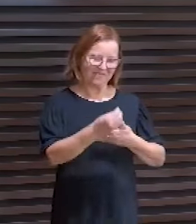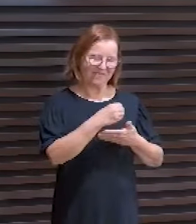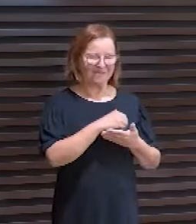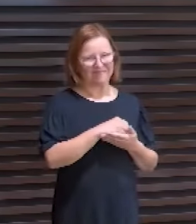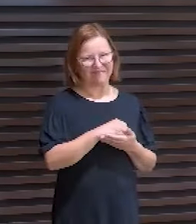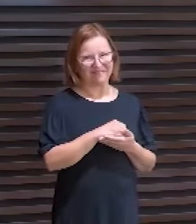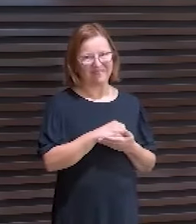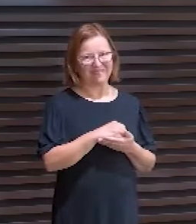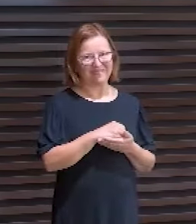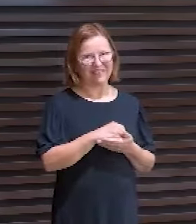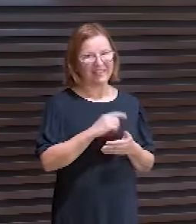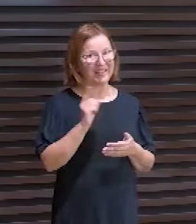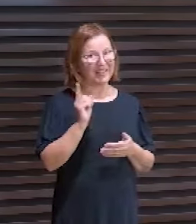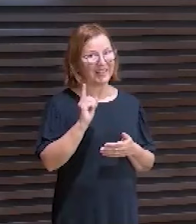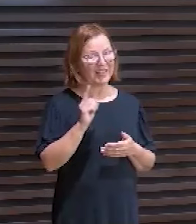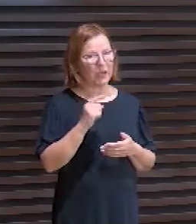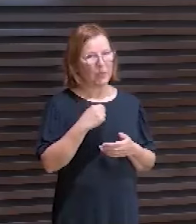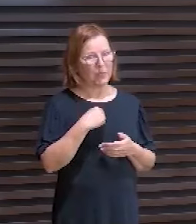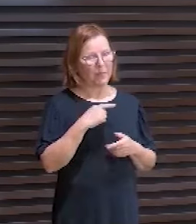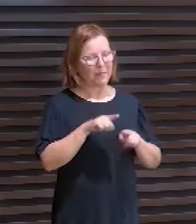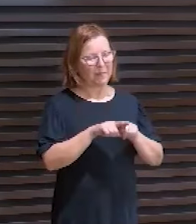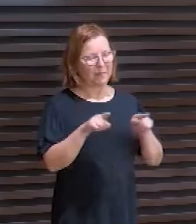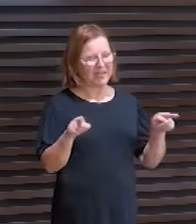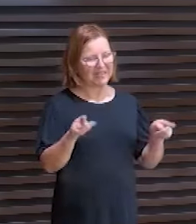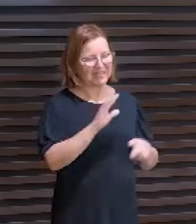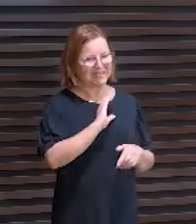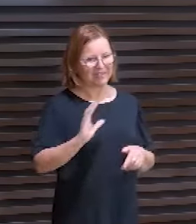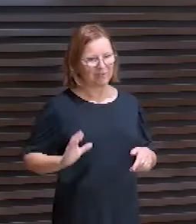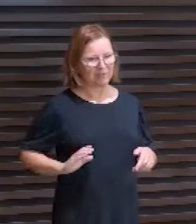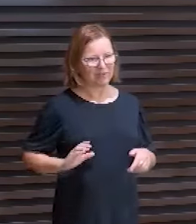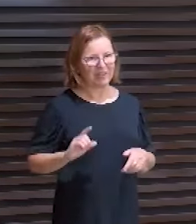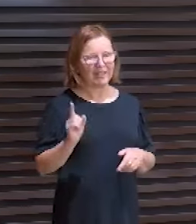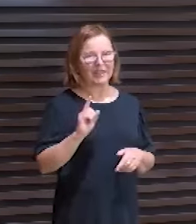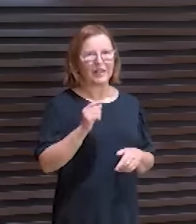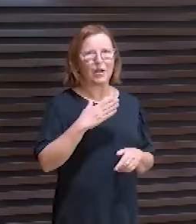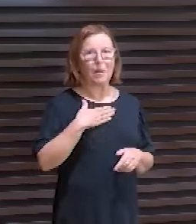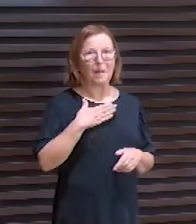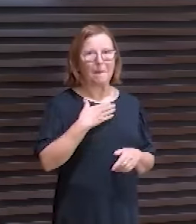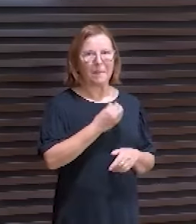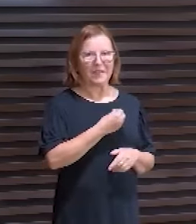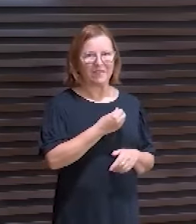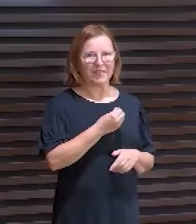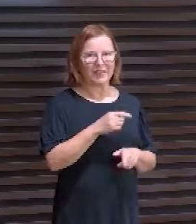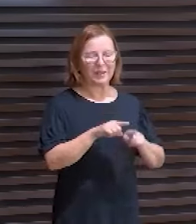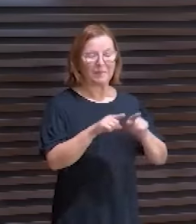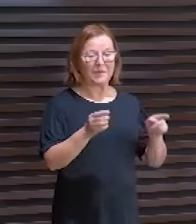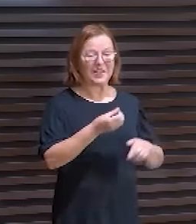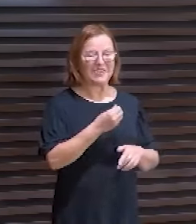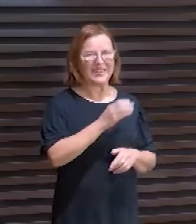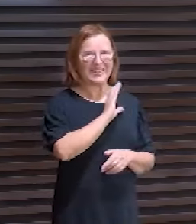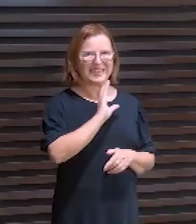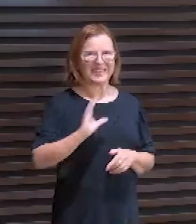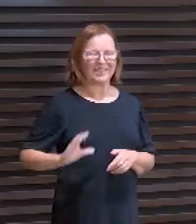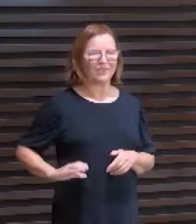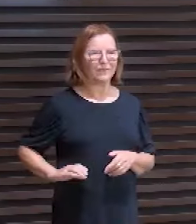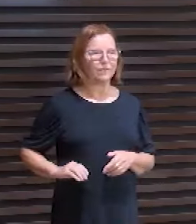eu mas é Cristo Não a minha vida mas a vida de Cristo e agora